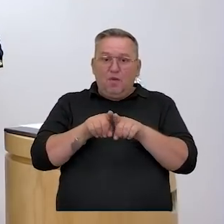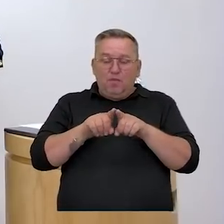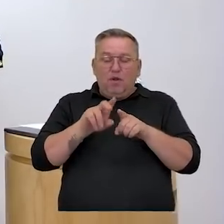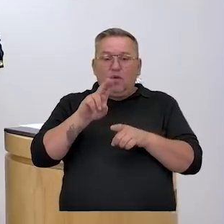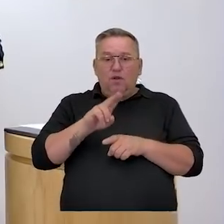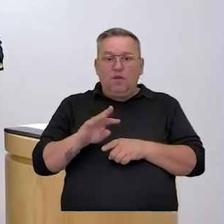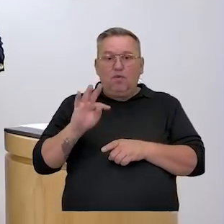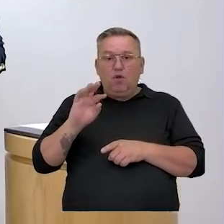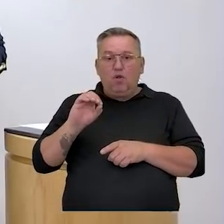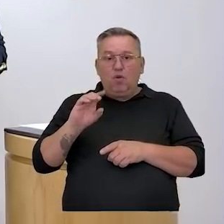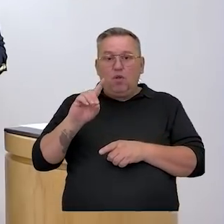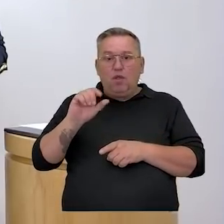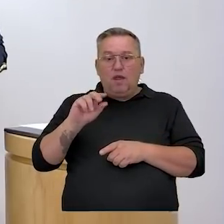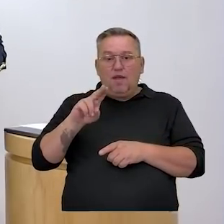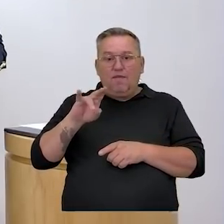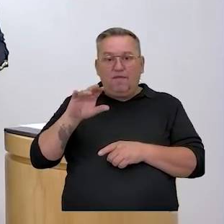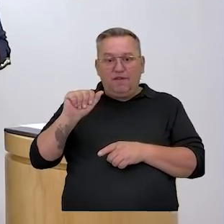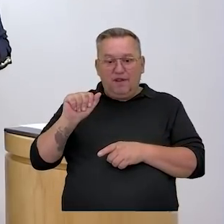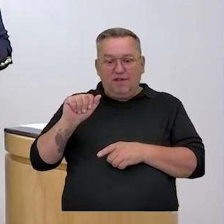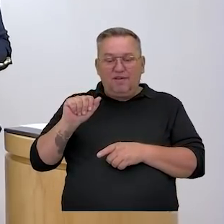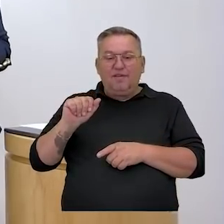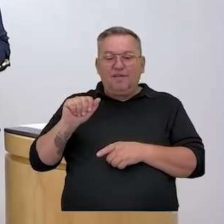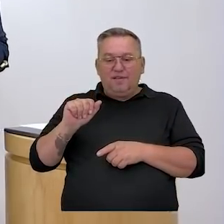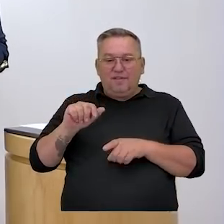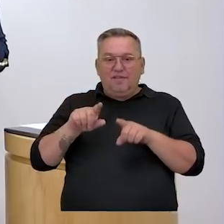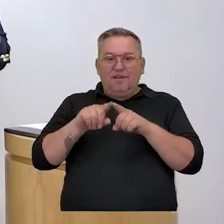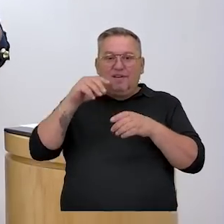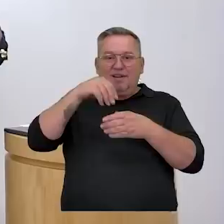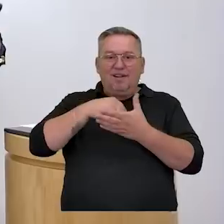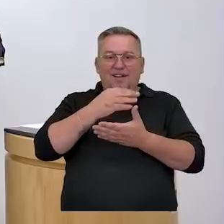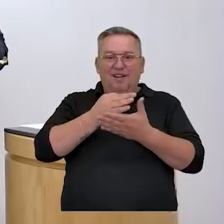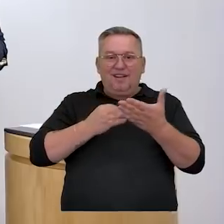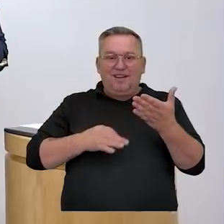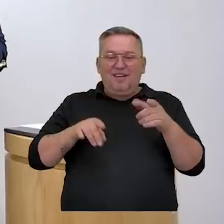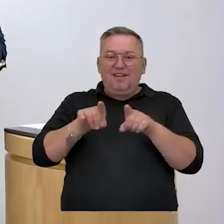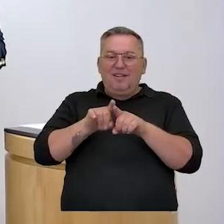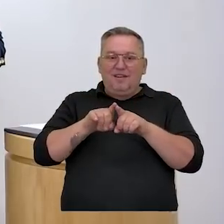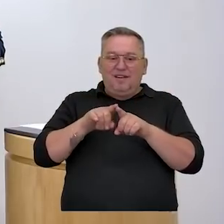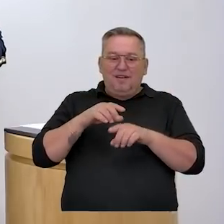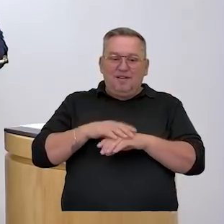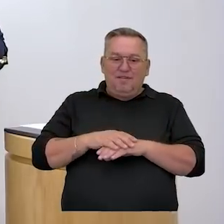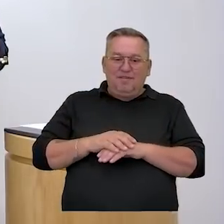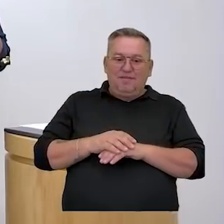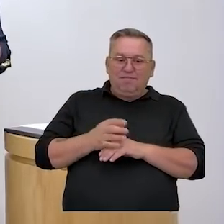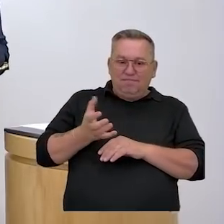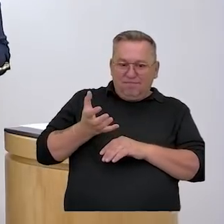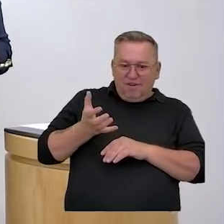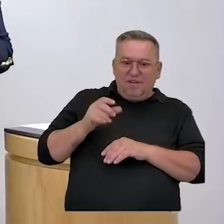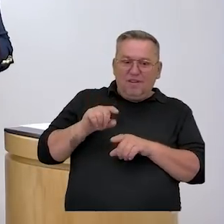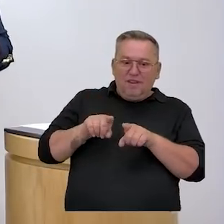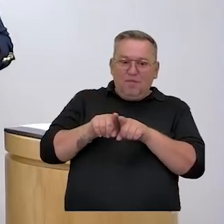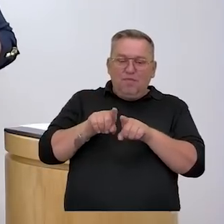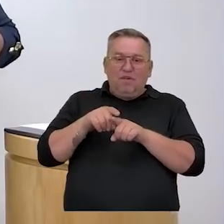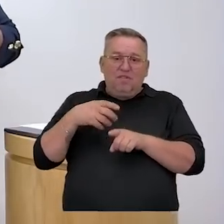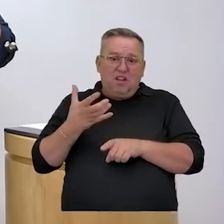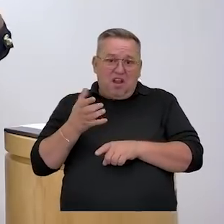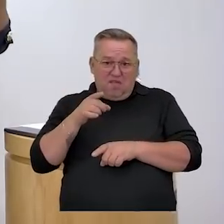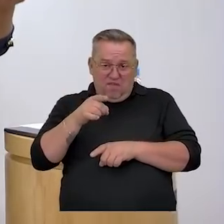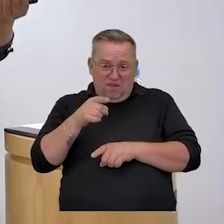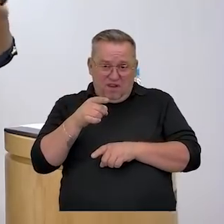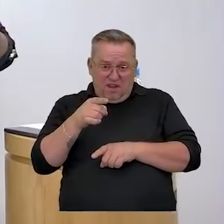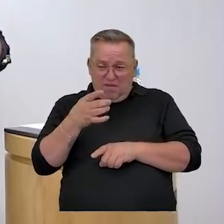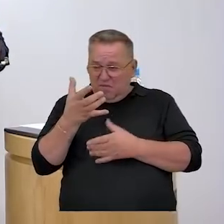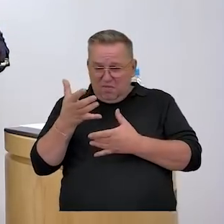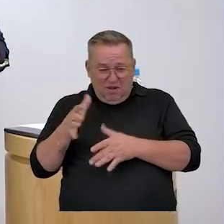Quando que utilizamos o todavia? Já vou comentar dentro do texto. E o quer. Quer também dá a ideia de opção. Quer você queira ou não,